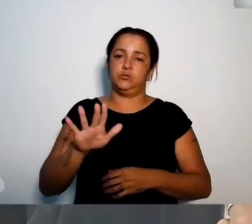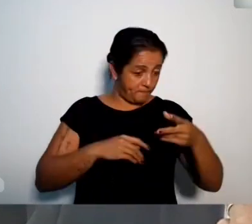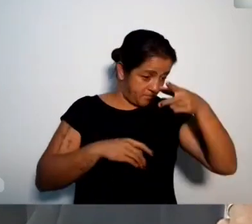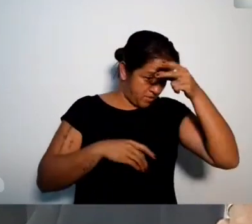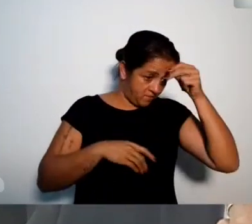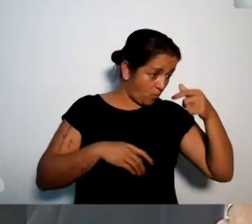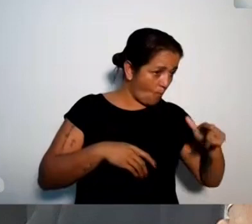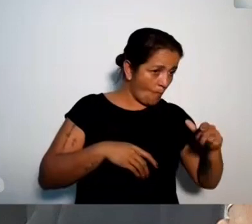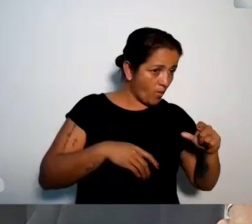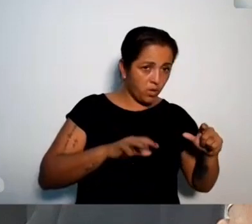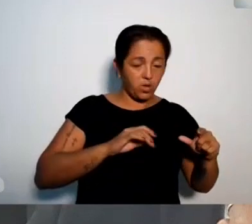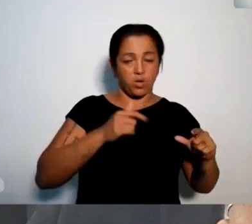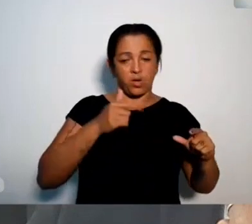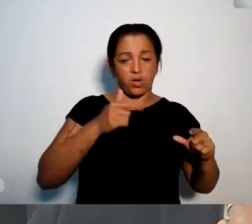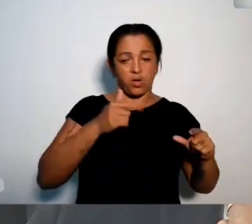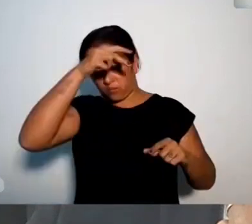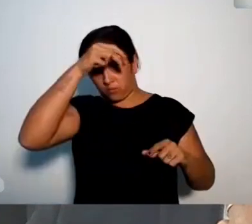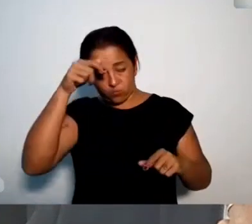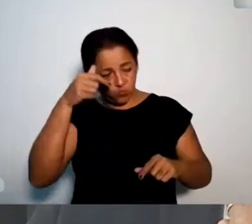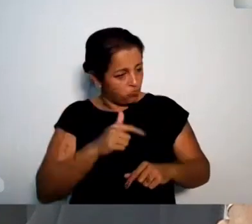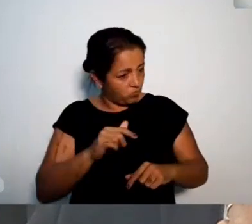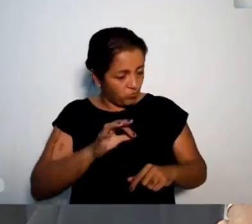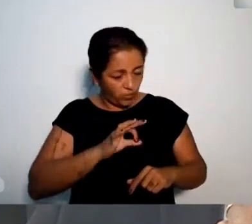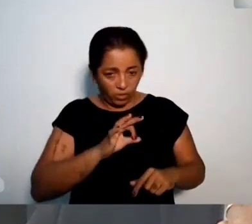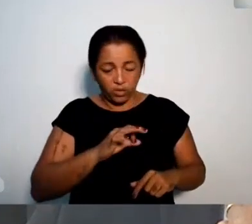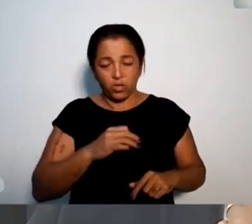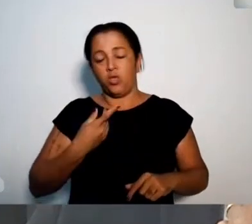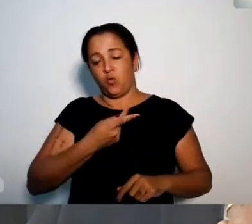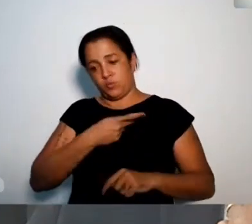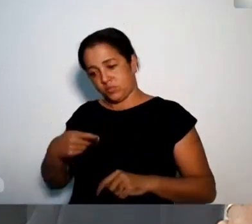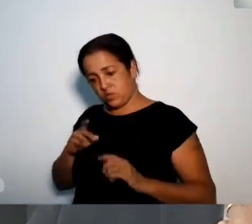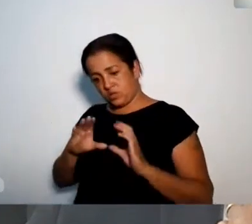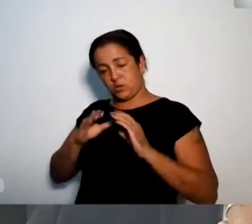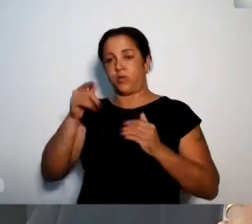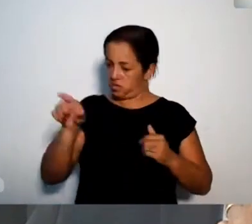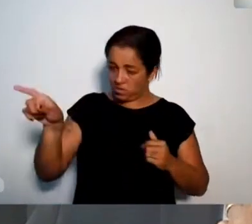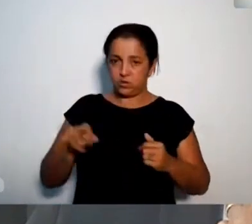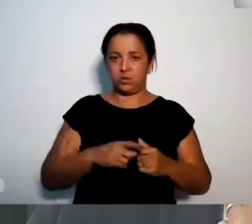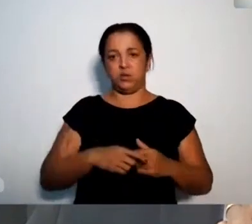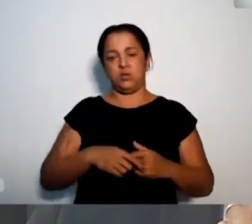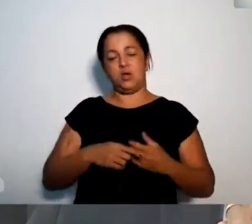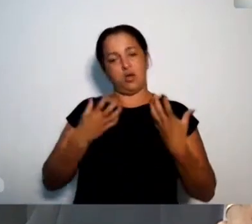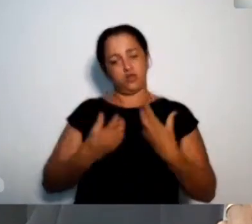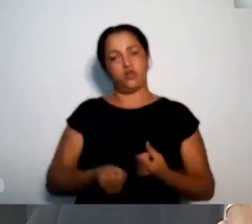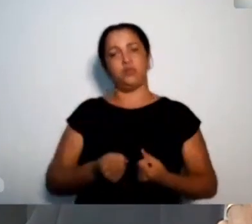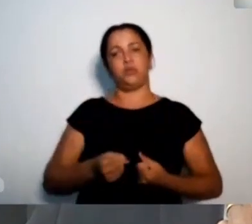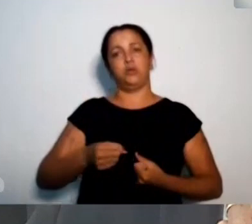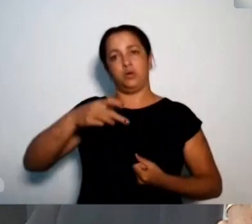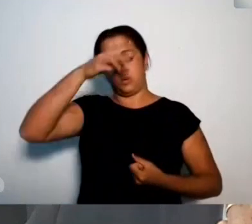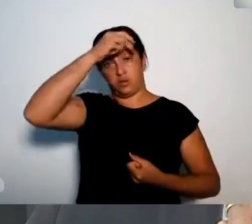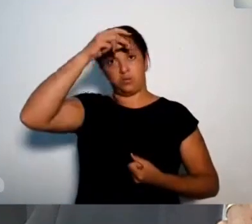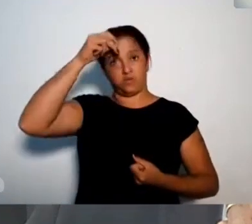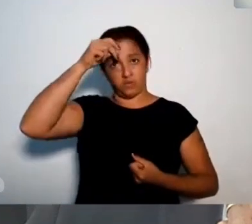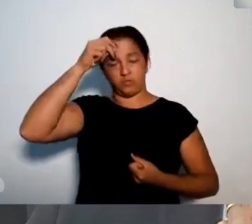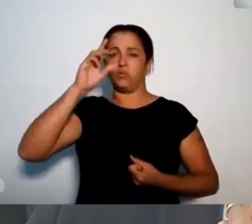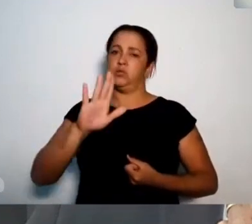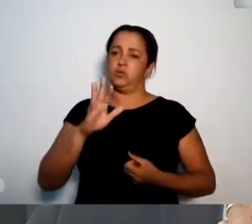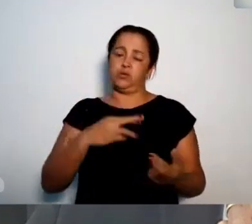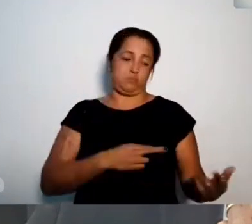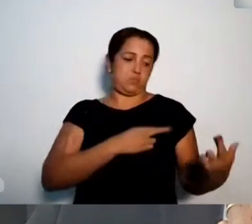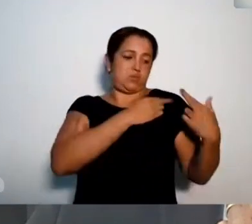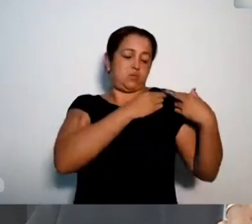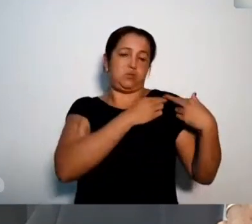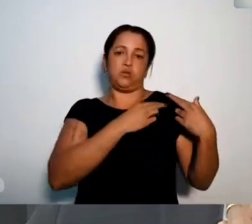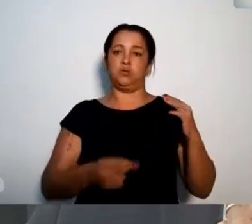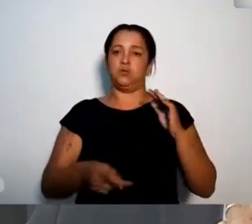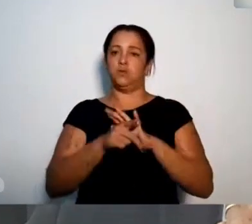vice-prefeito e na falta do presidente da Câmara, é ele que assume a prefeitura. Então, tamanha responsabilidade é do procurador